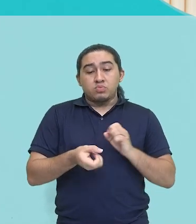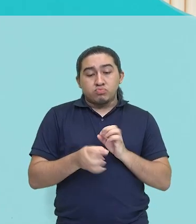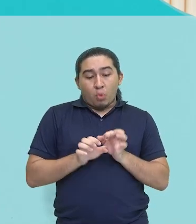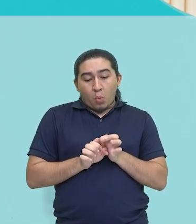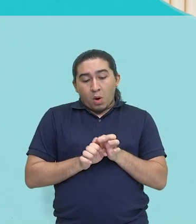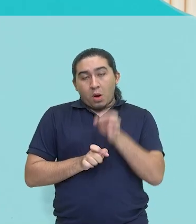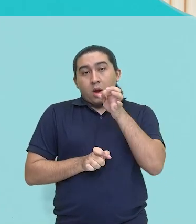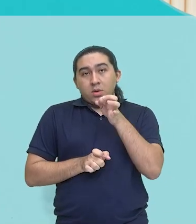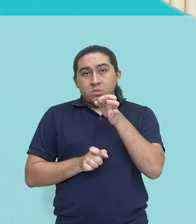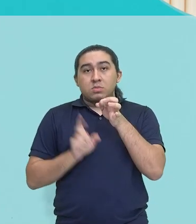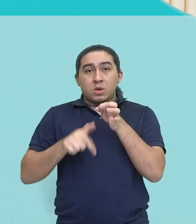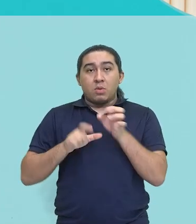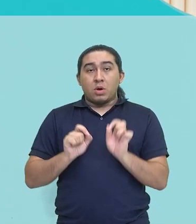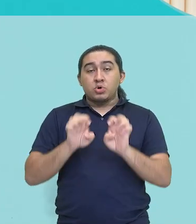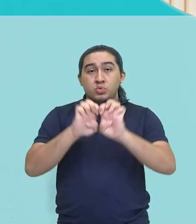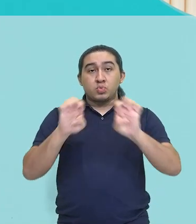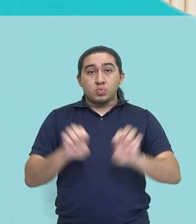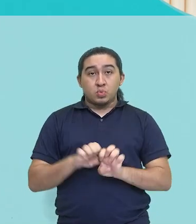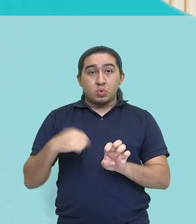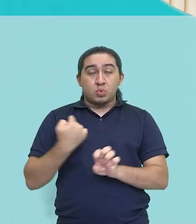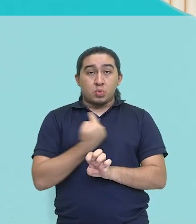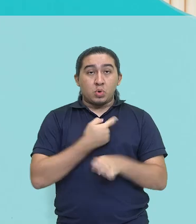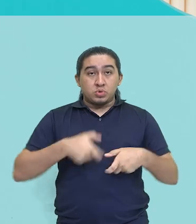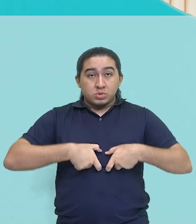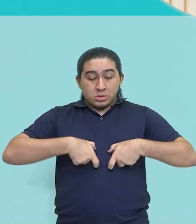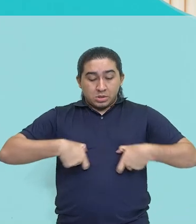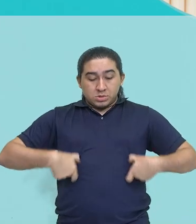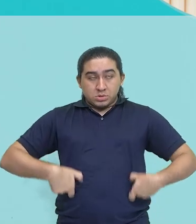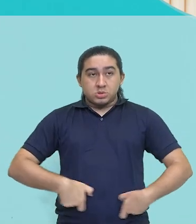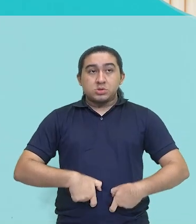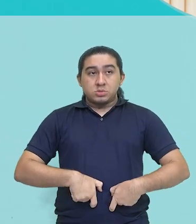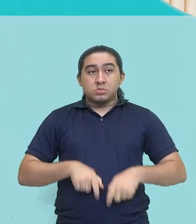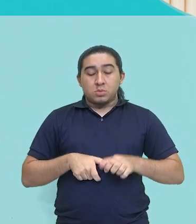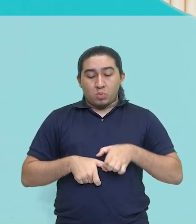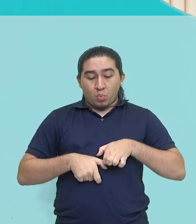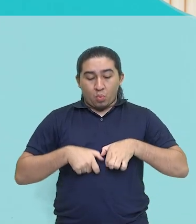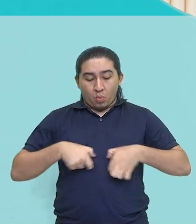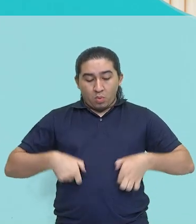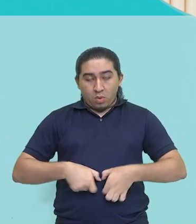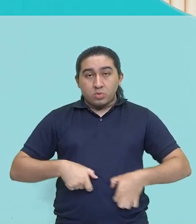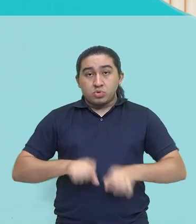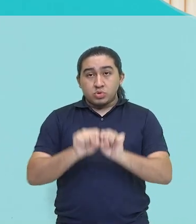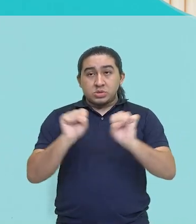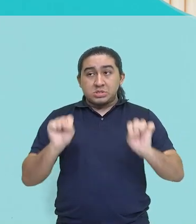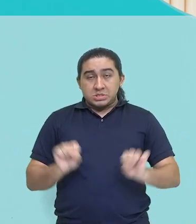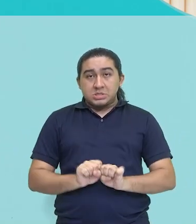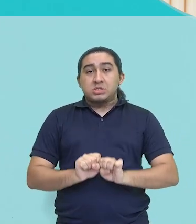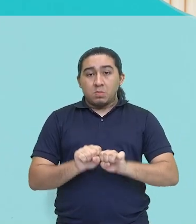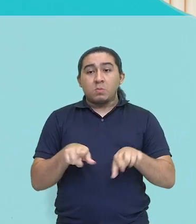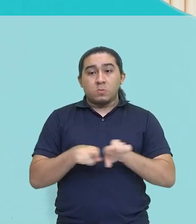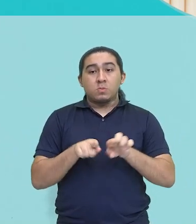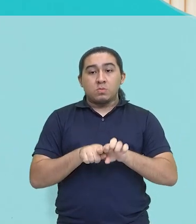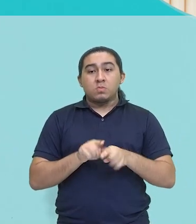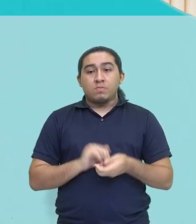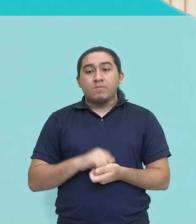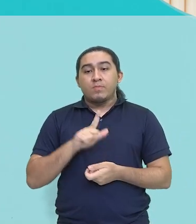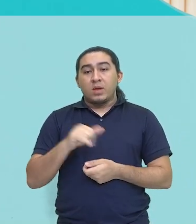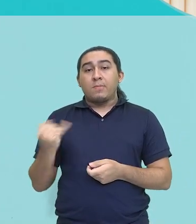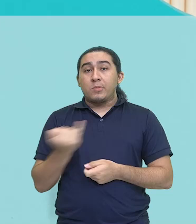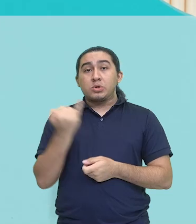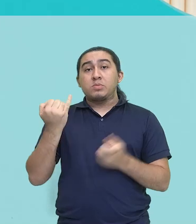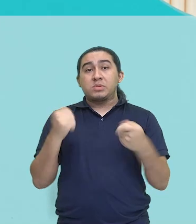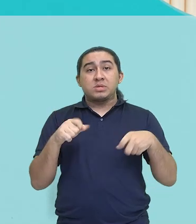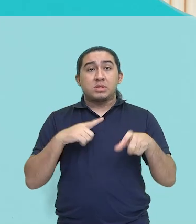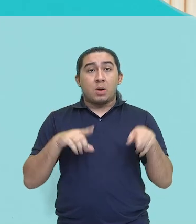são estruturas do nosso intestino, estrutura do nosso sistema digestivo muito importantes e que precisa